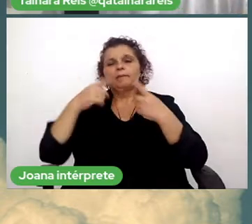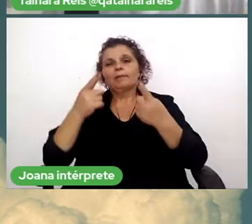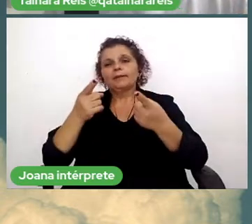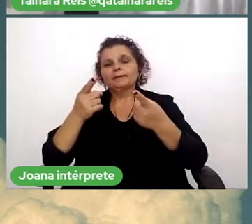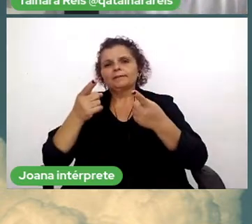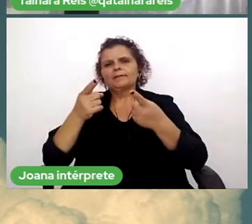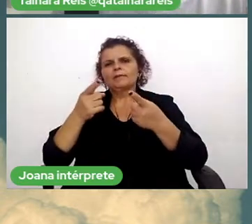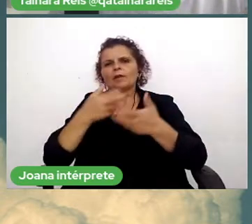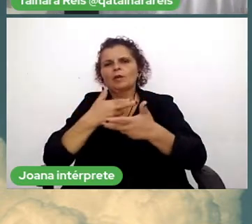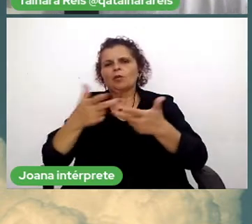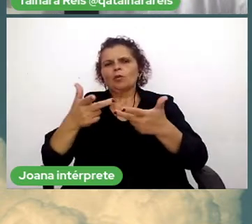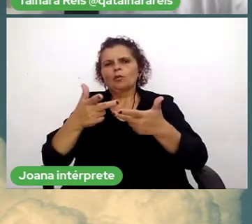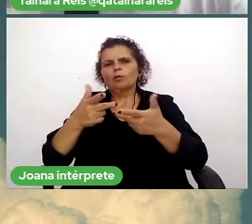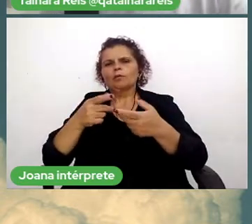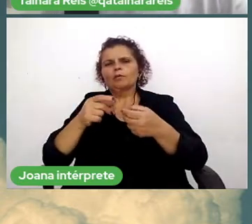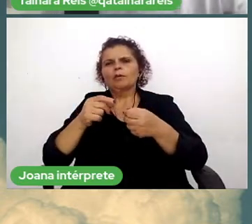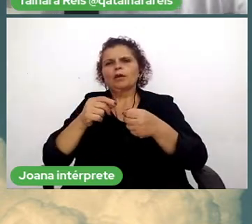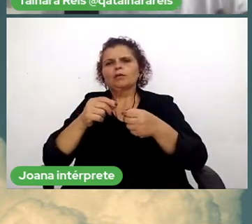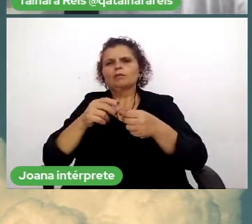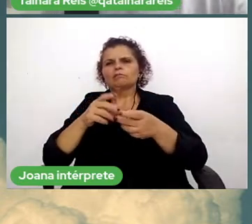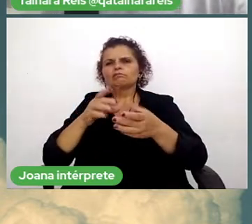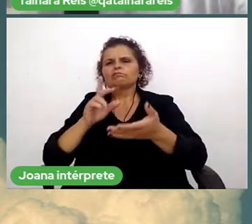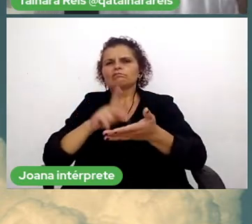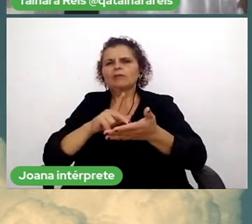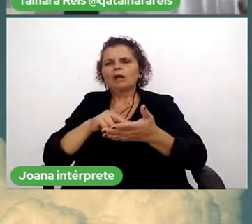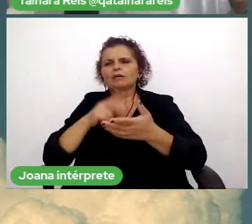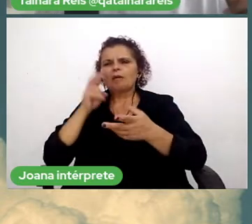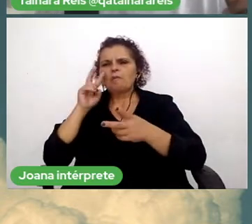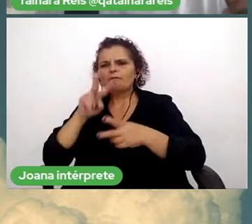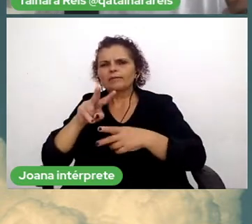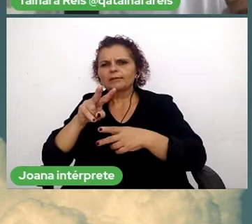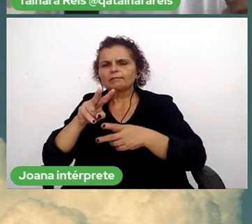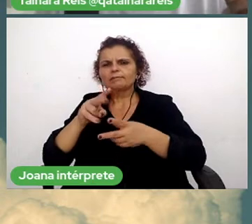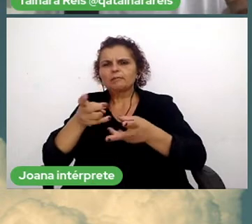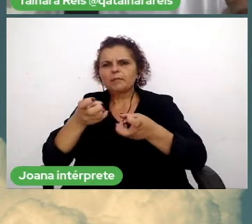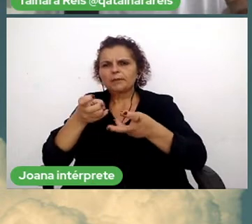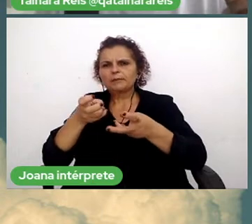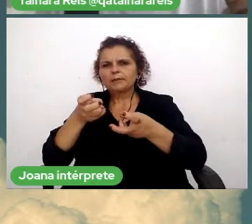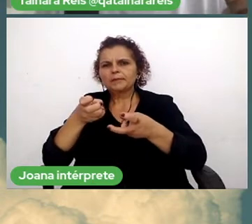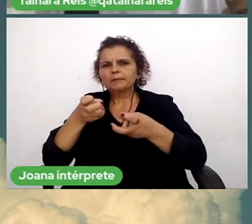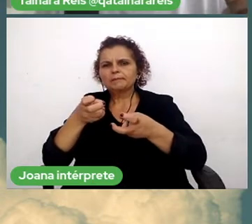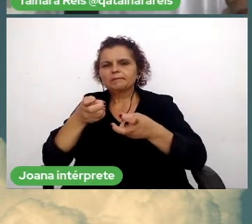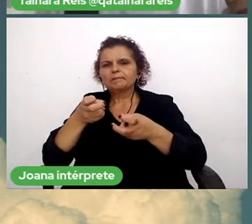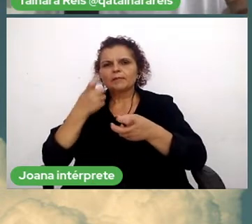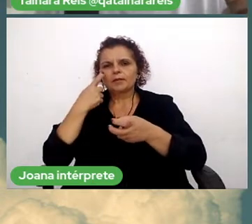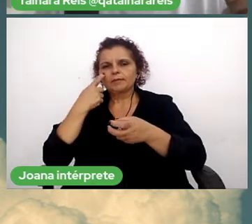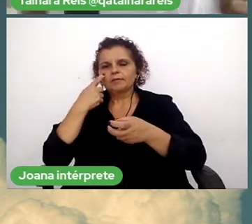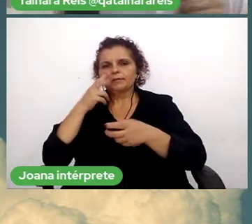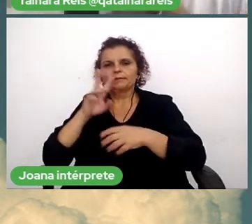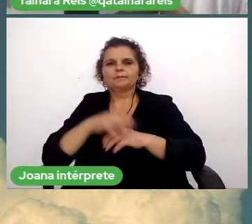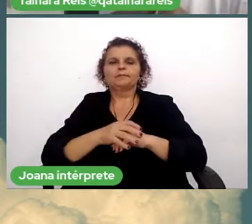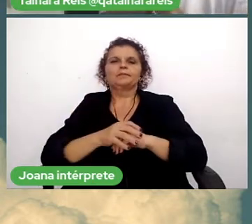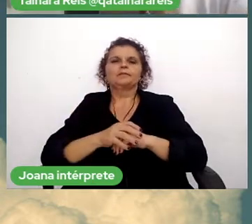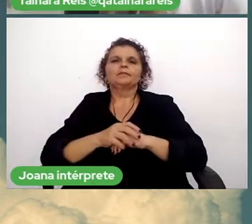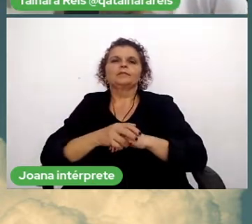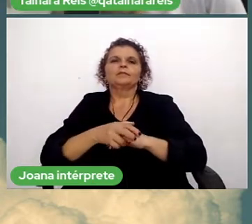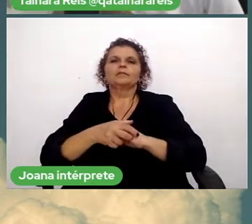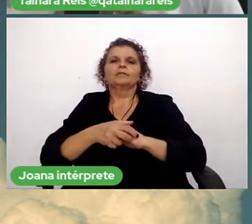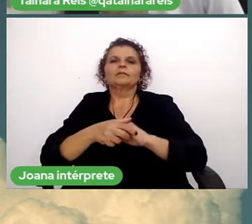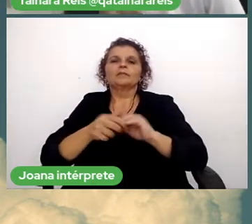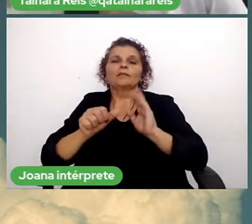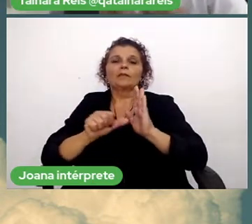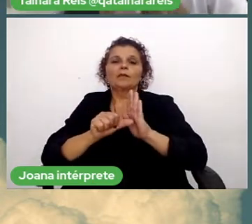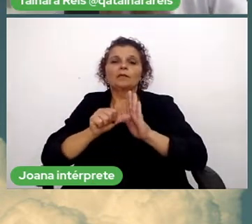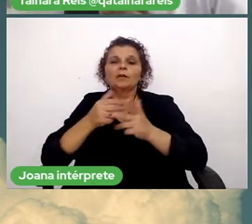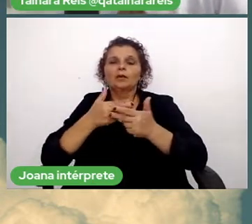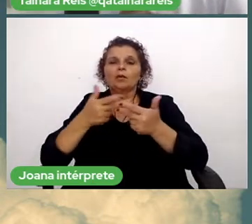coisa um pouquinho mais concreta que a gente possa fazer? E é isso que a gente vai dar uma olhada agora. Então, a primeira coisa que vai mudar, se a